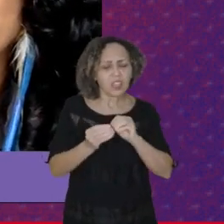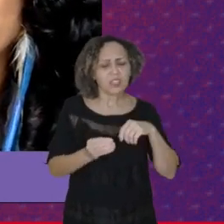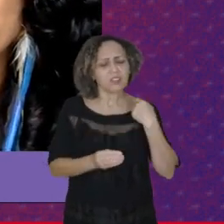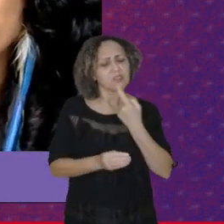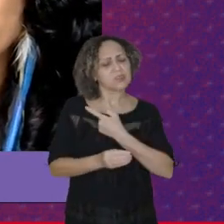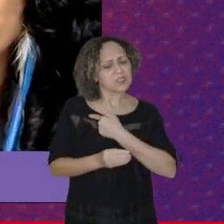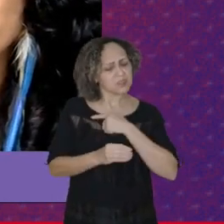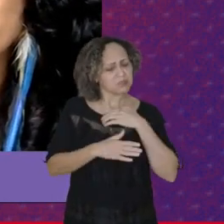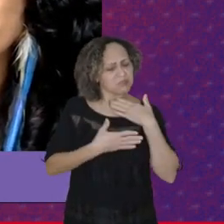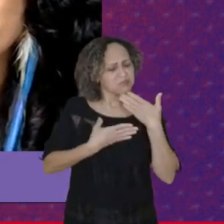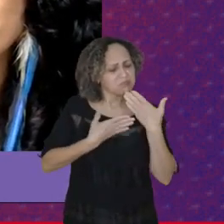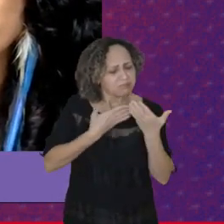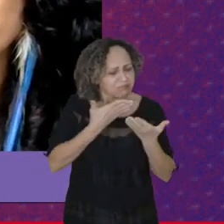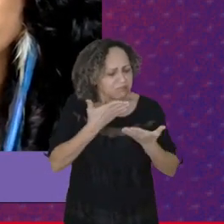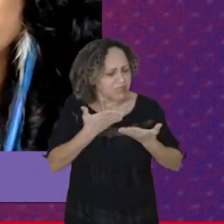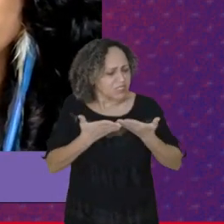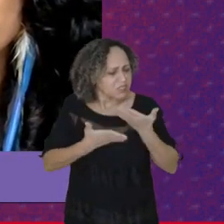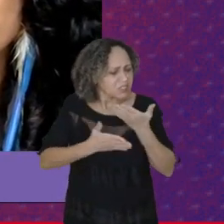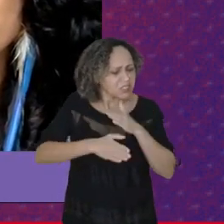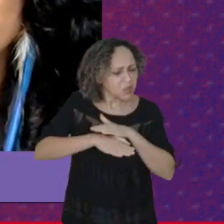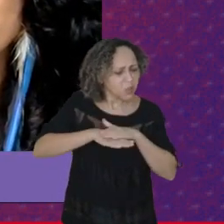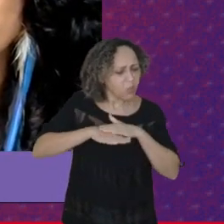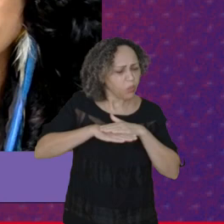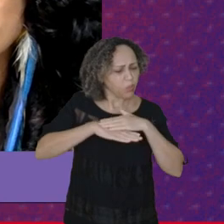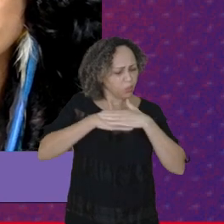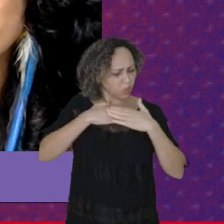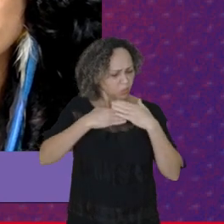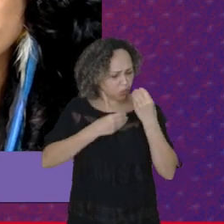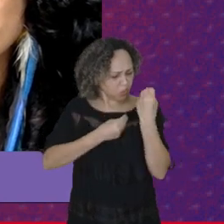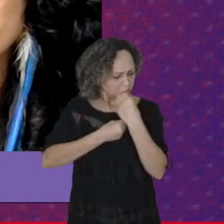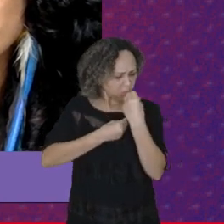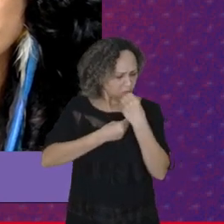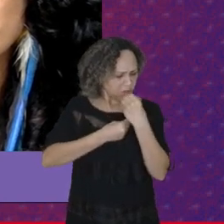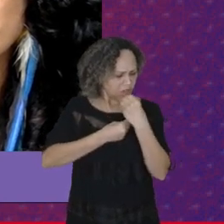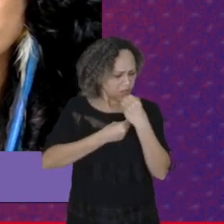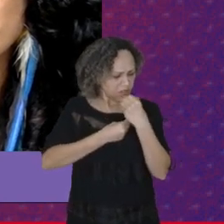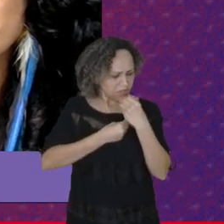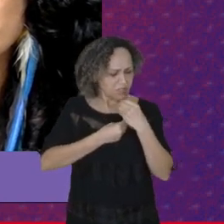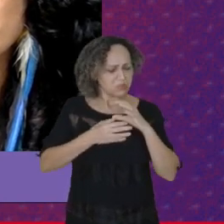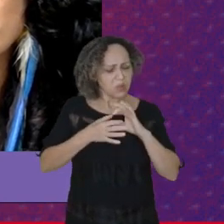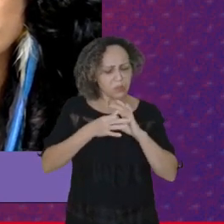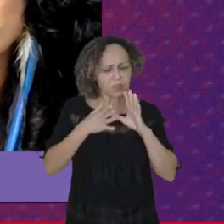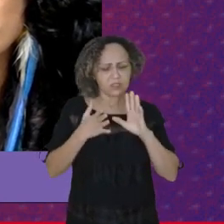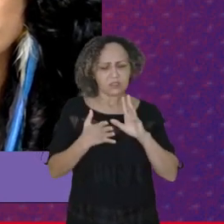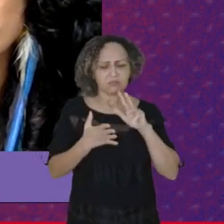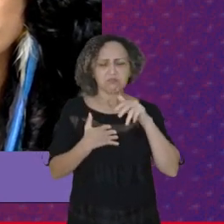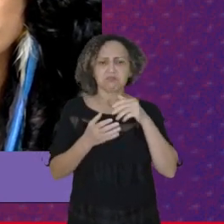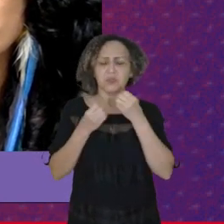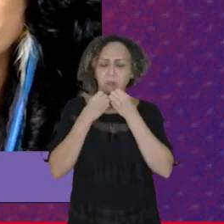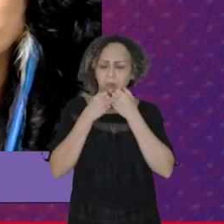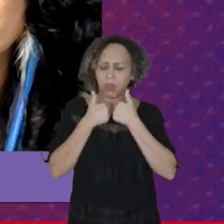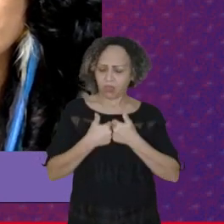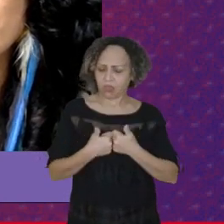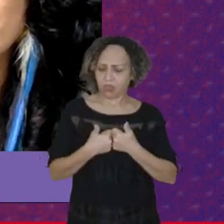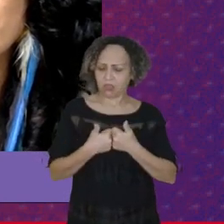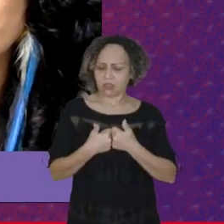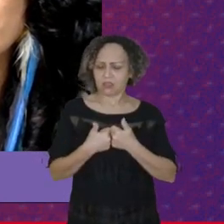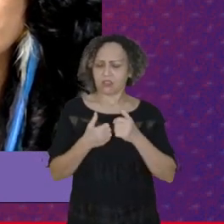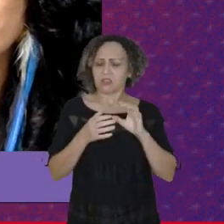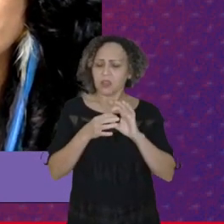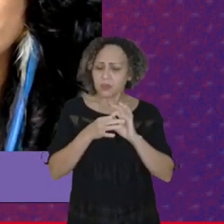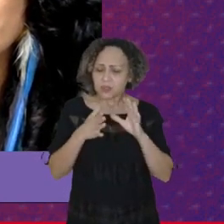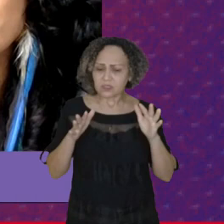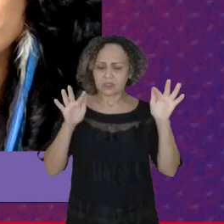com a gente, né? A gente se permitir estar bem, a gente se permitir estar